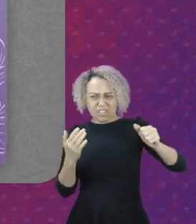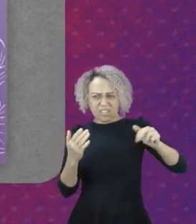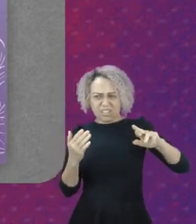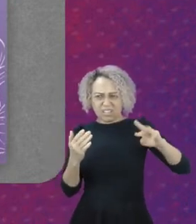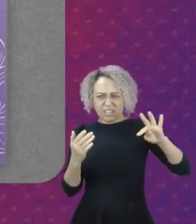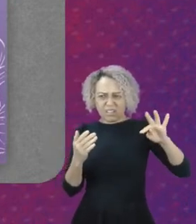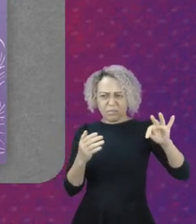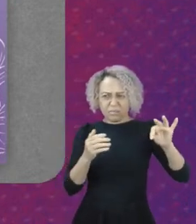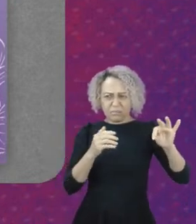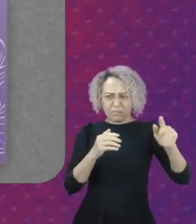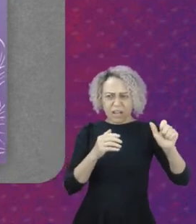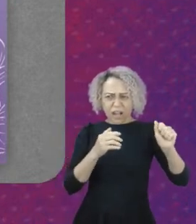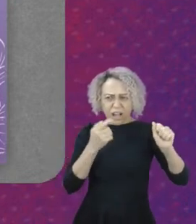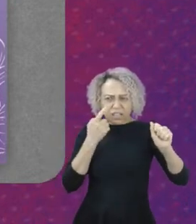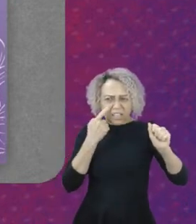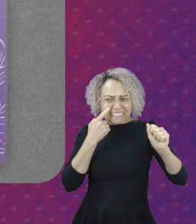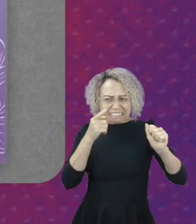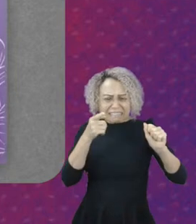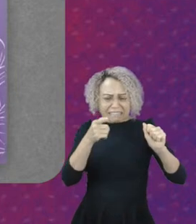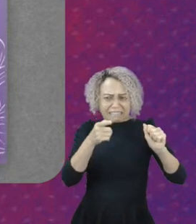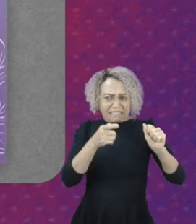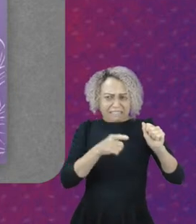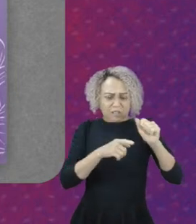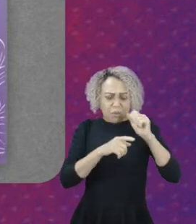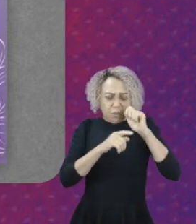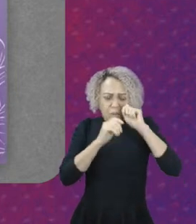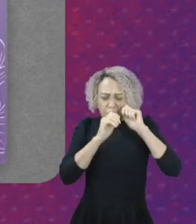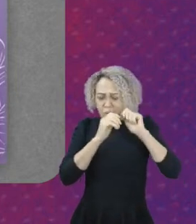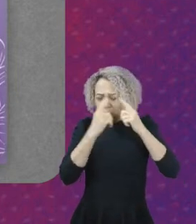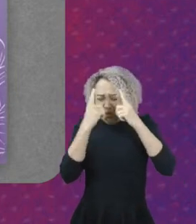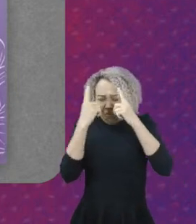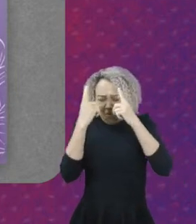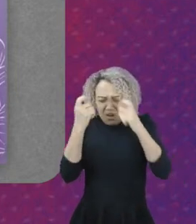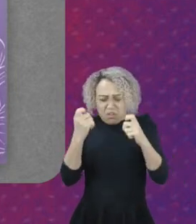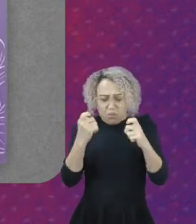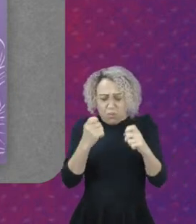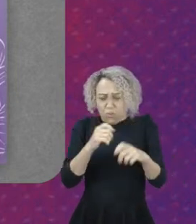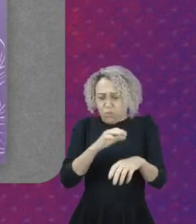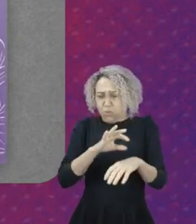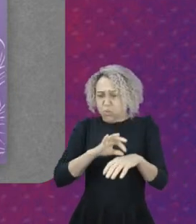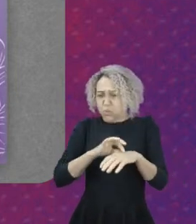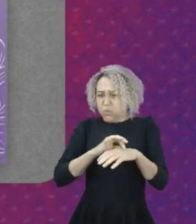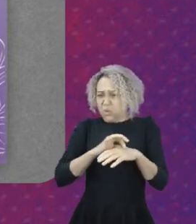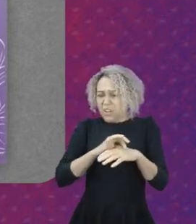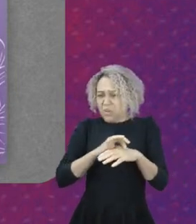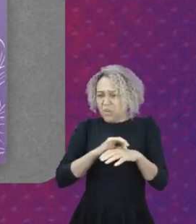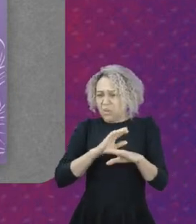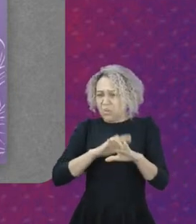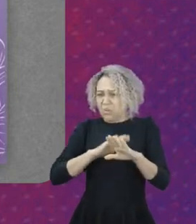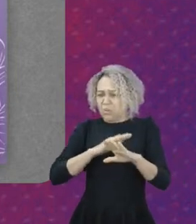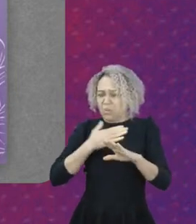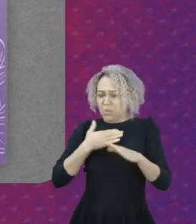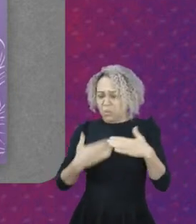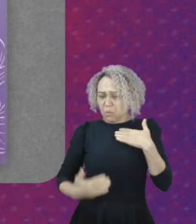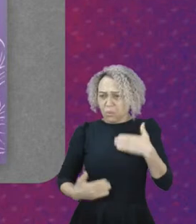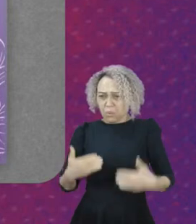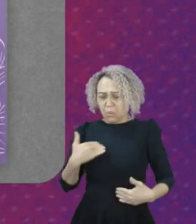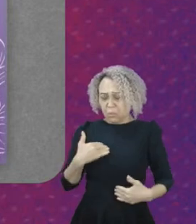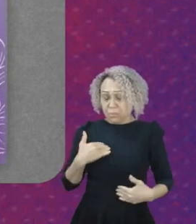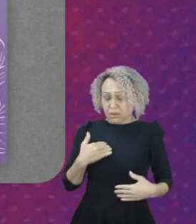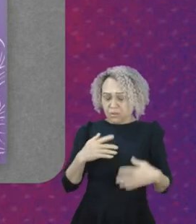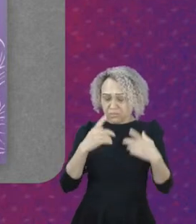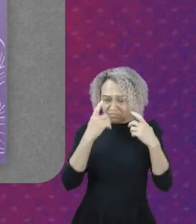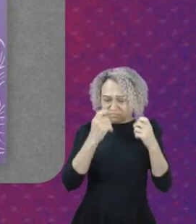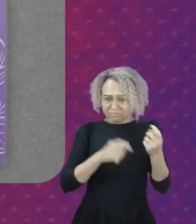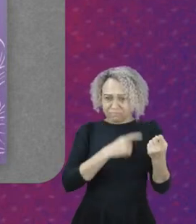vai determinar que foi a Marta, porque é uma violência visível. Já a Gleide, que tem um olhar triste, mas não está falando,